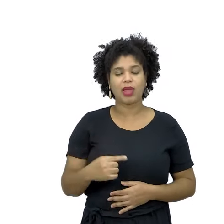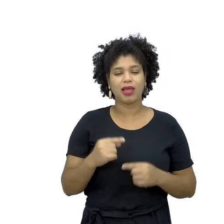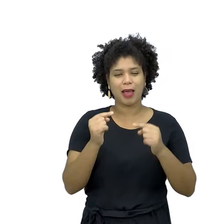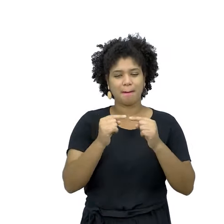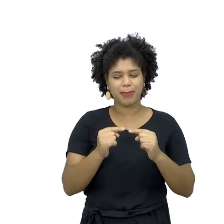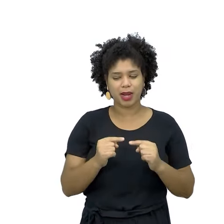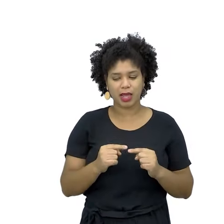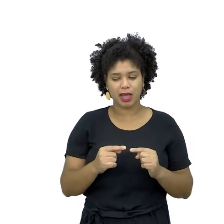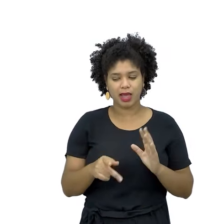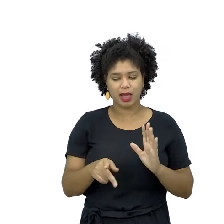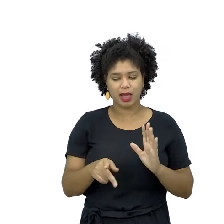aplicar essas